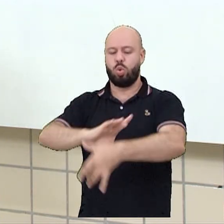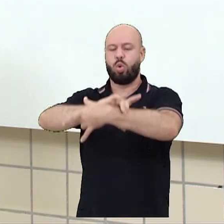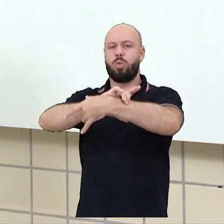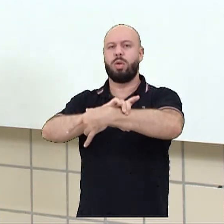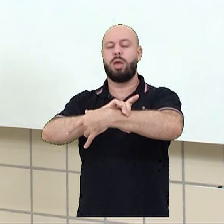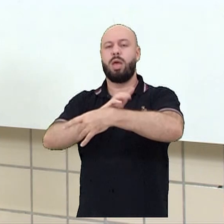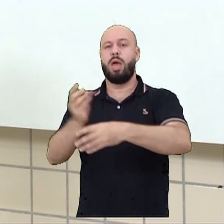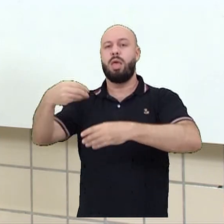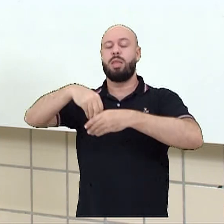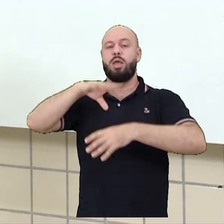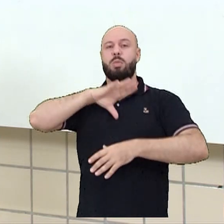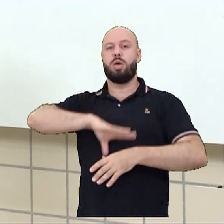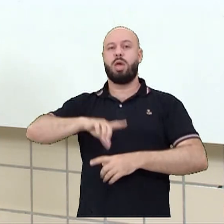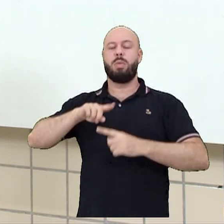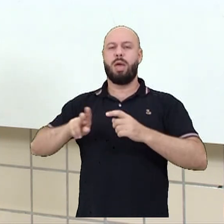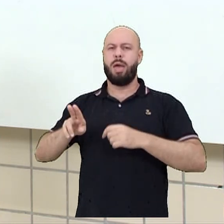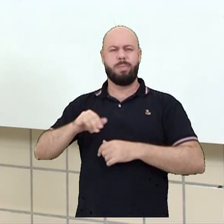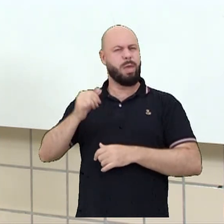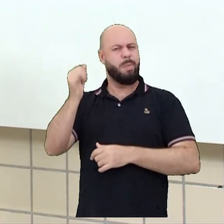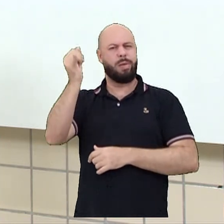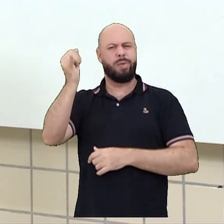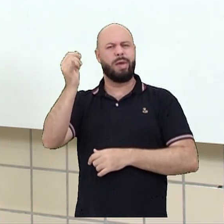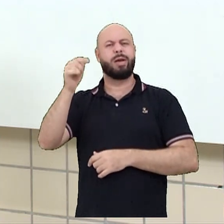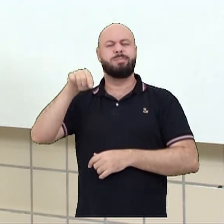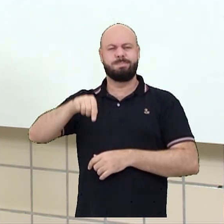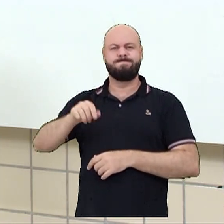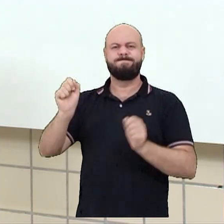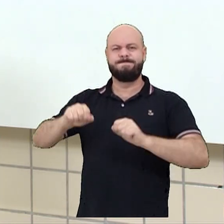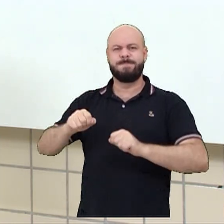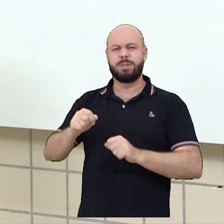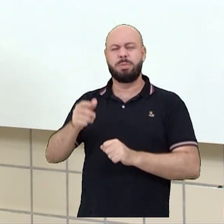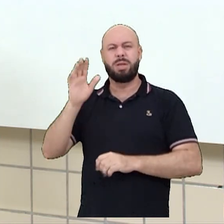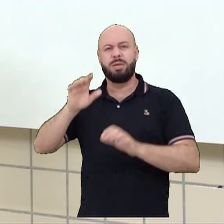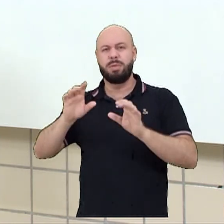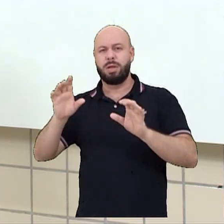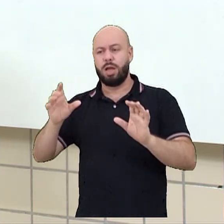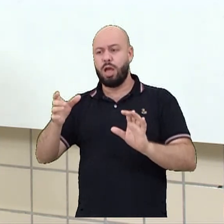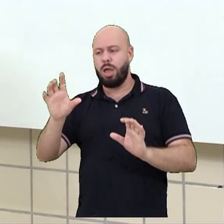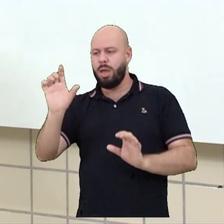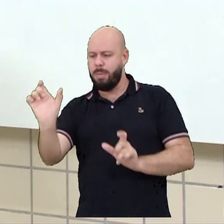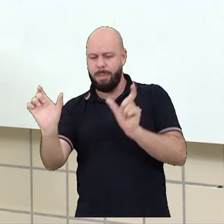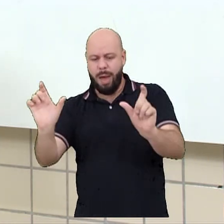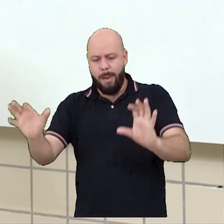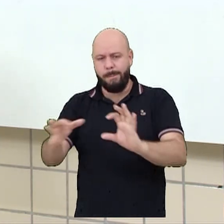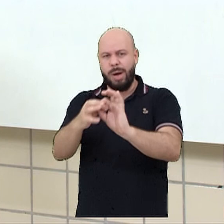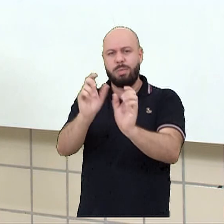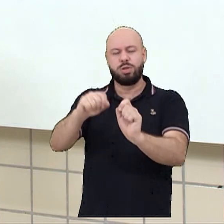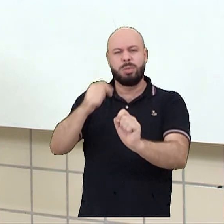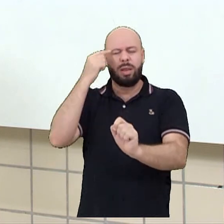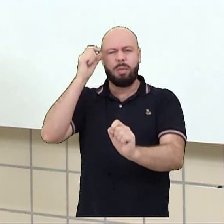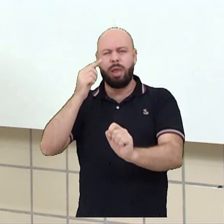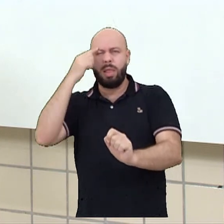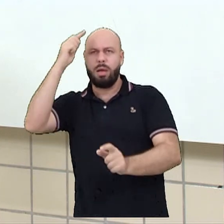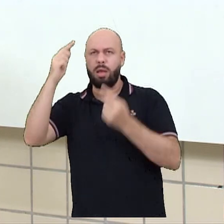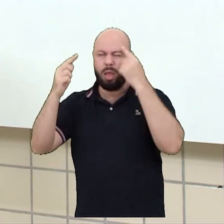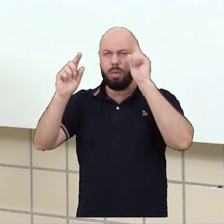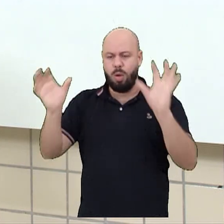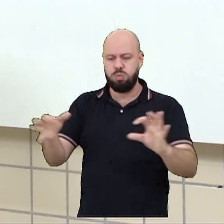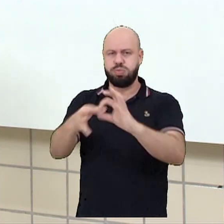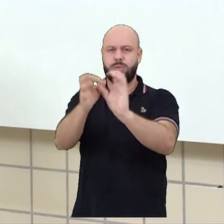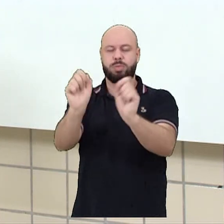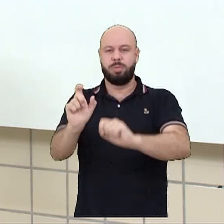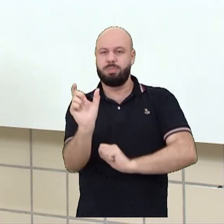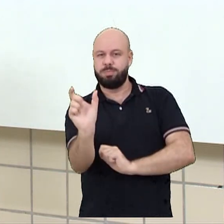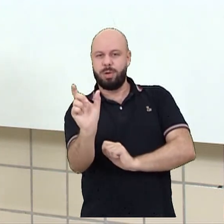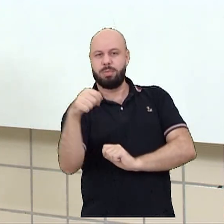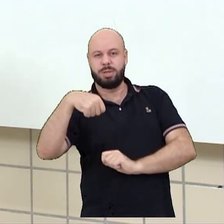e até porque elas são muito importantes, porque os conectivos são os responsáveis por ligar as ideias. Então, um